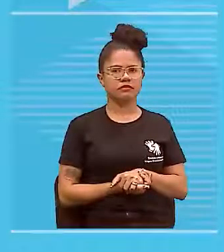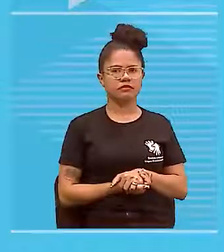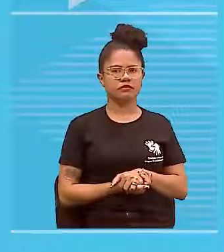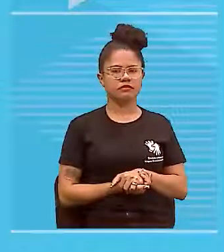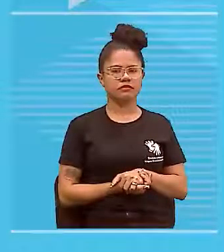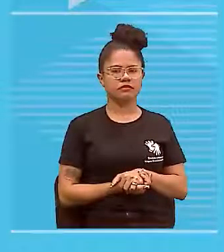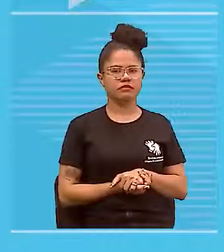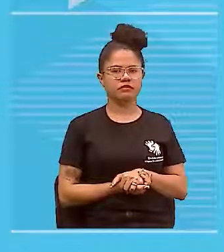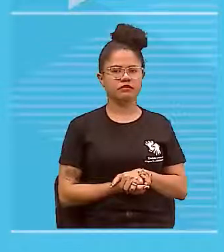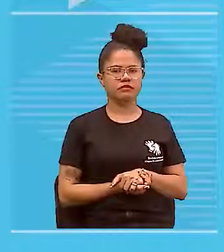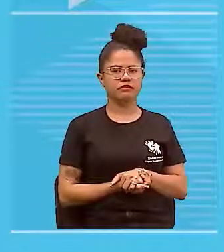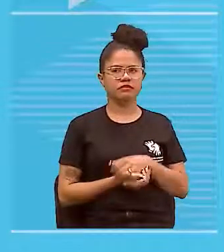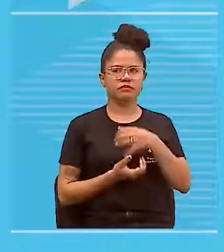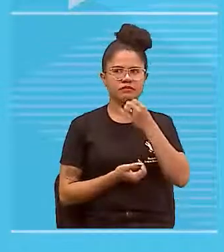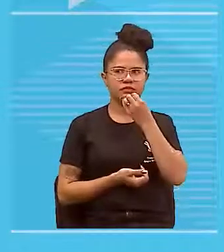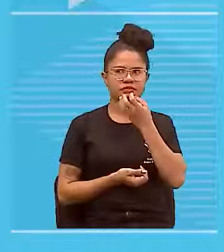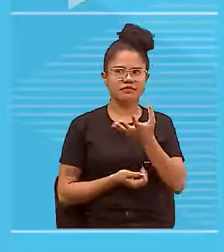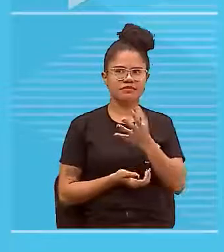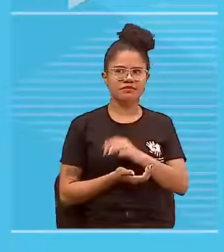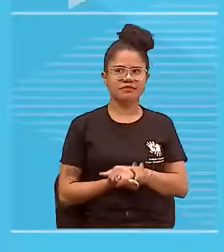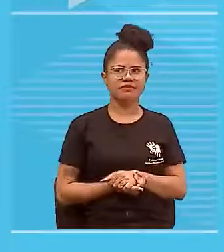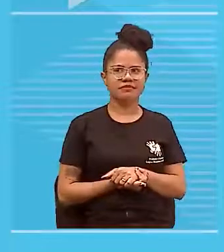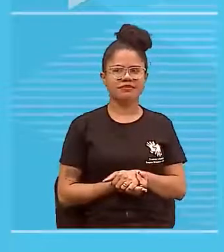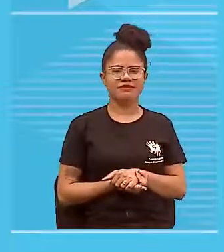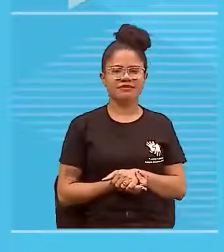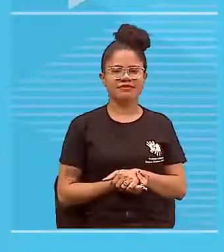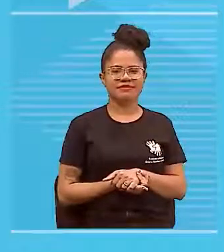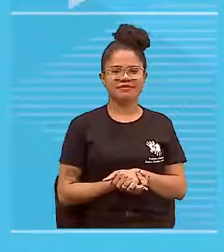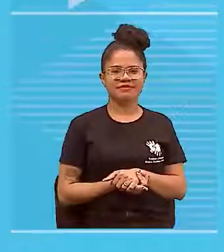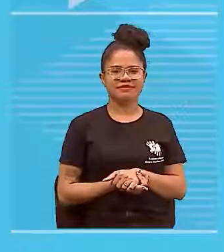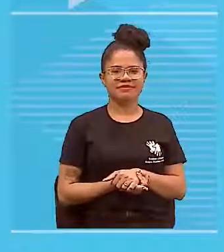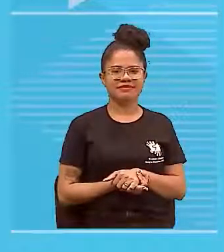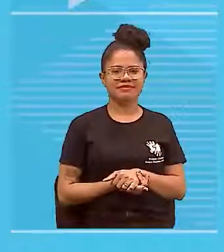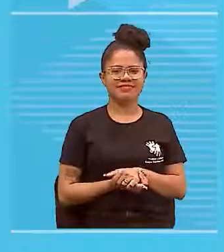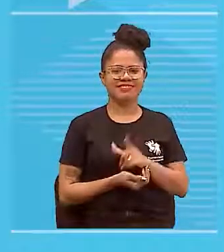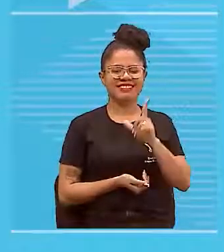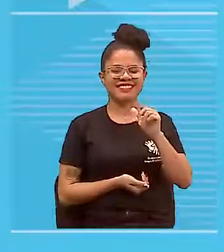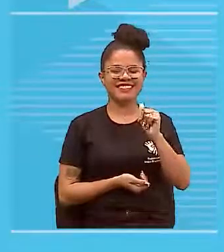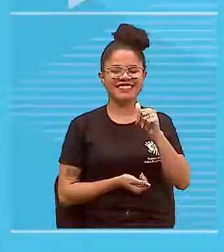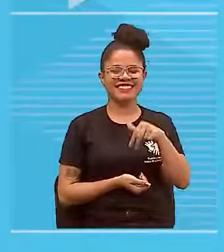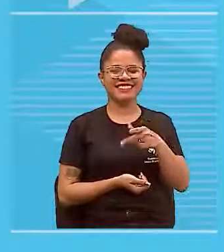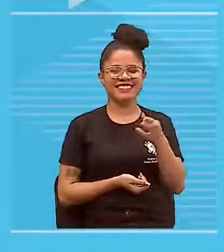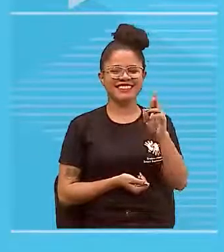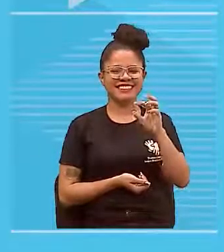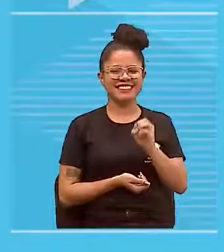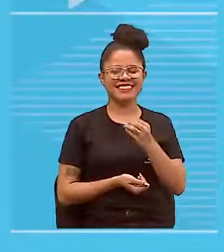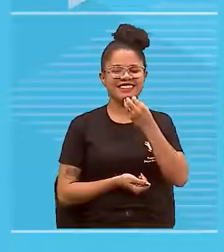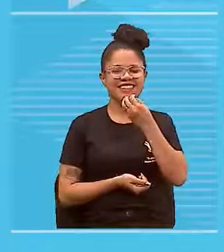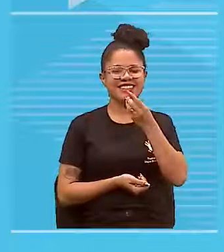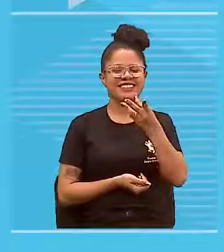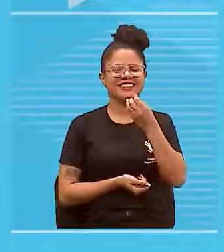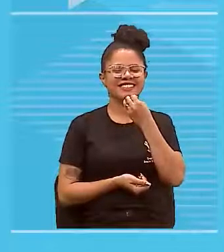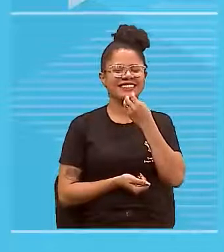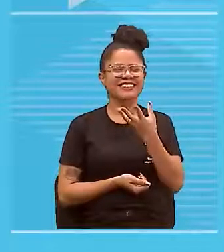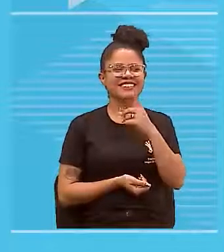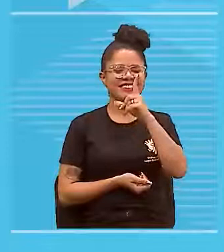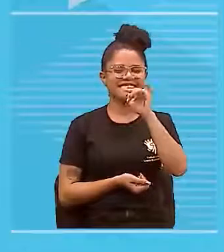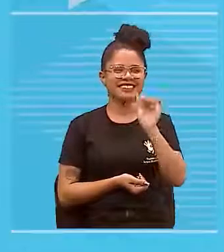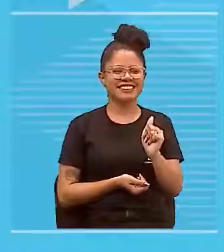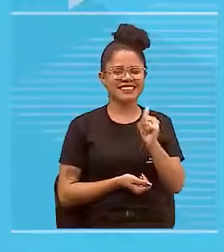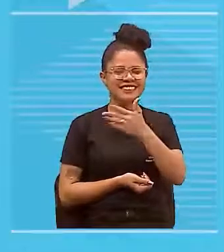Doutor Leandro Rocha muito bem bom dia para você